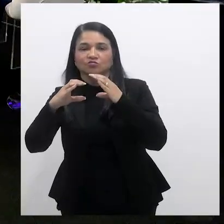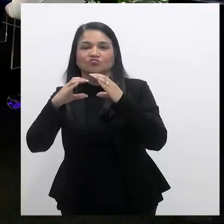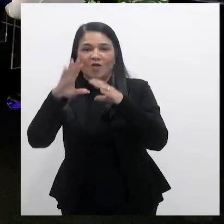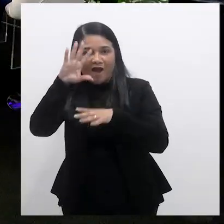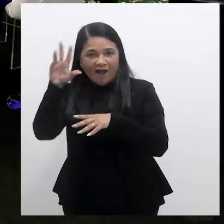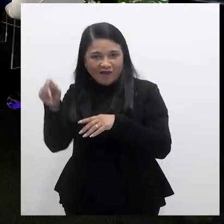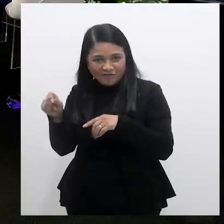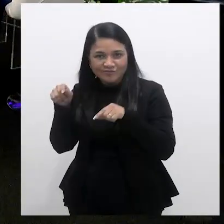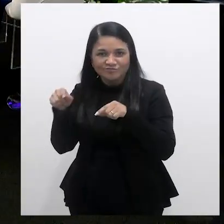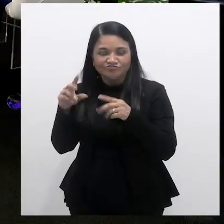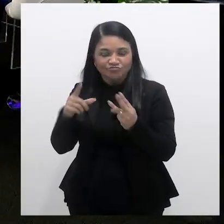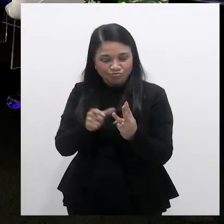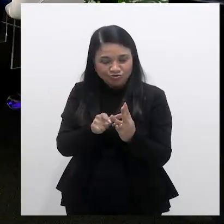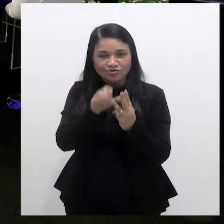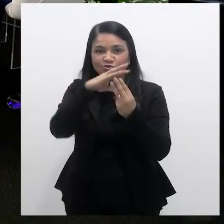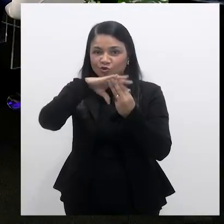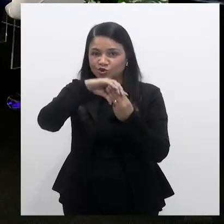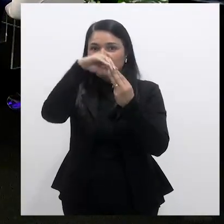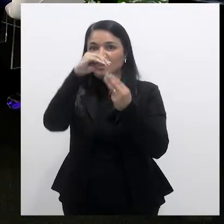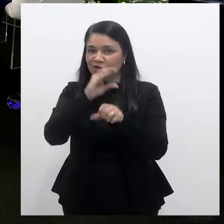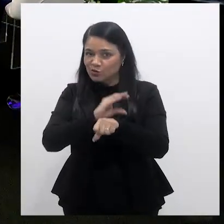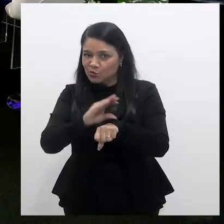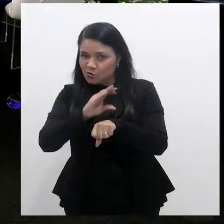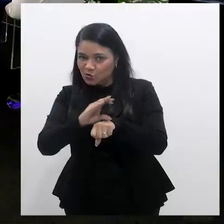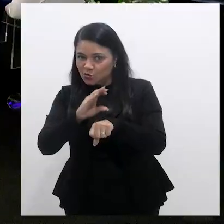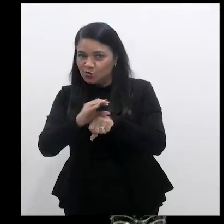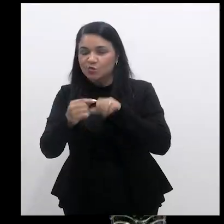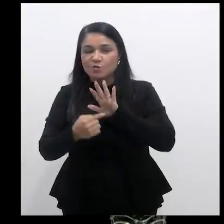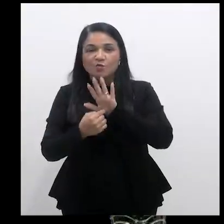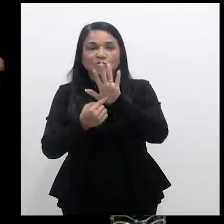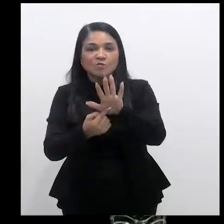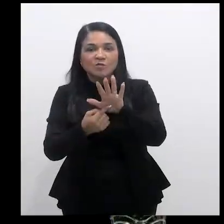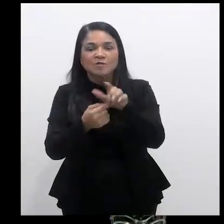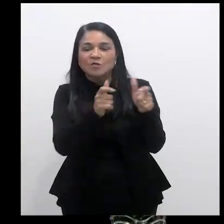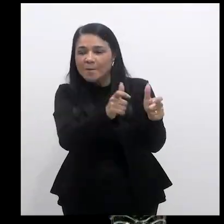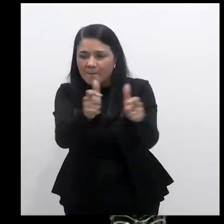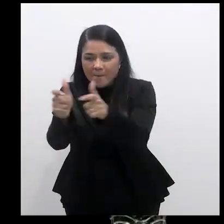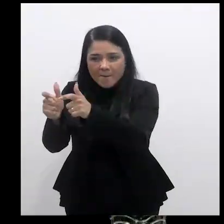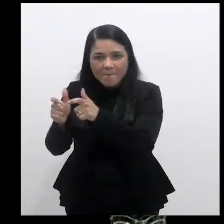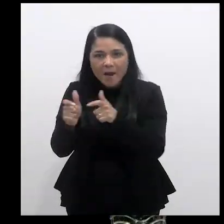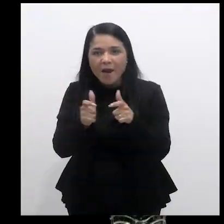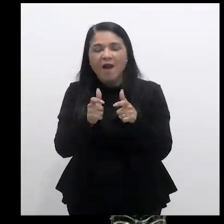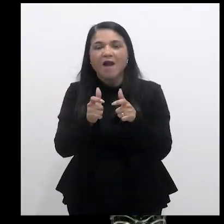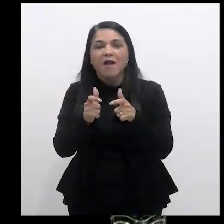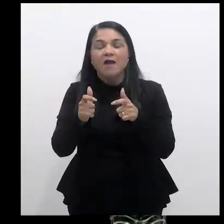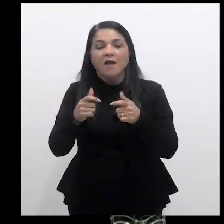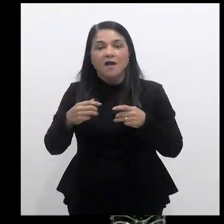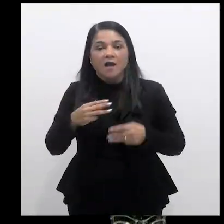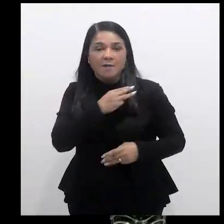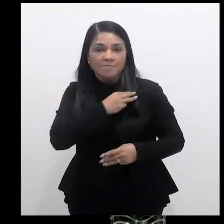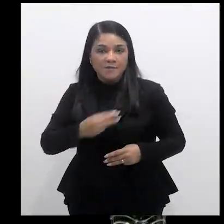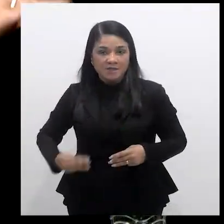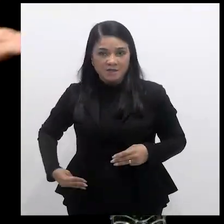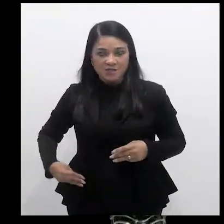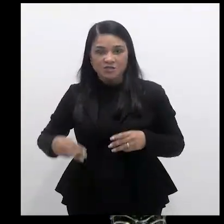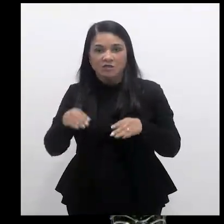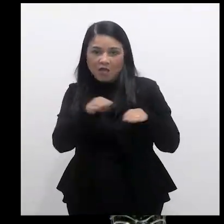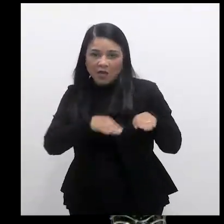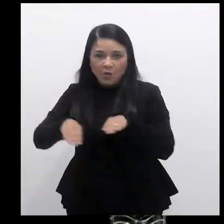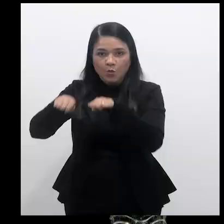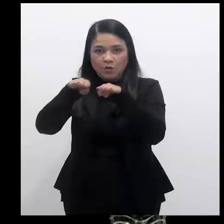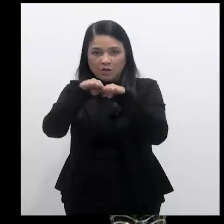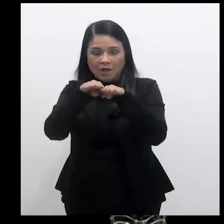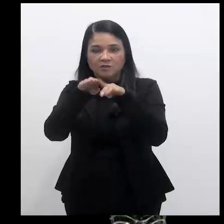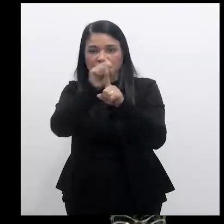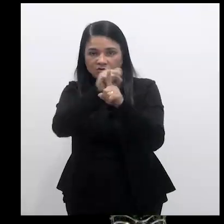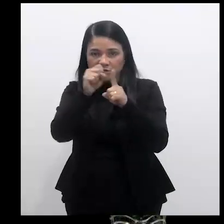nós juntamos os três ali, né, e apresentamos em vários locais, inclusive a ministra da